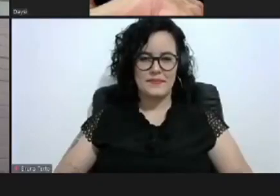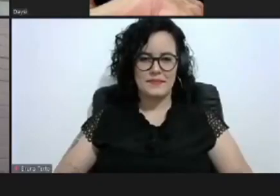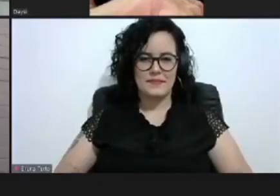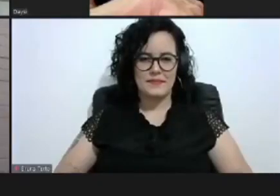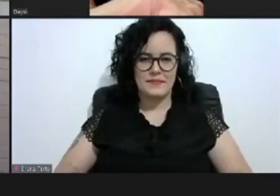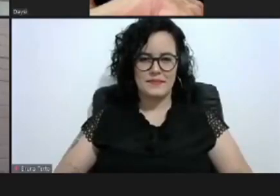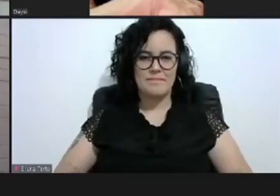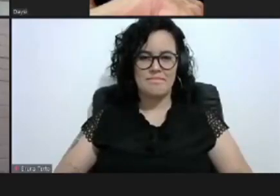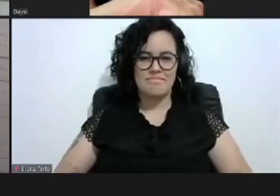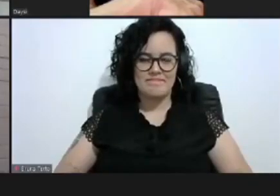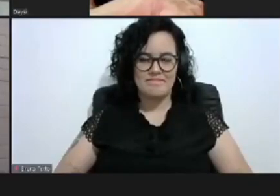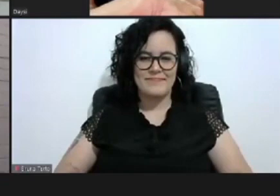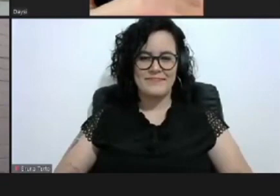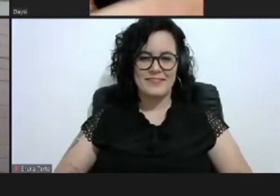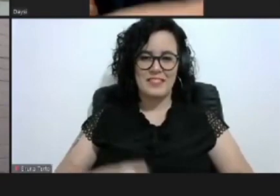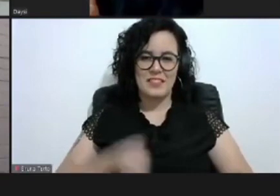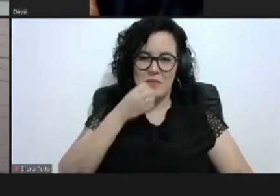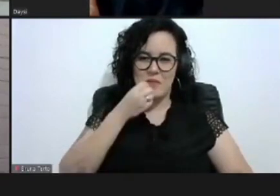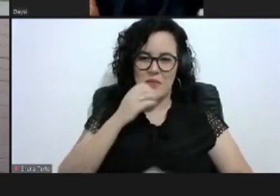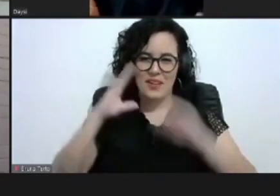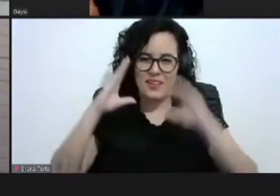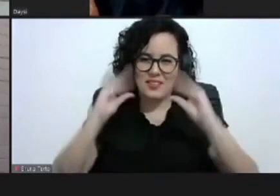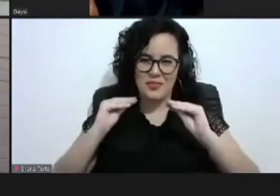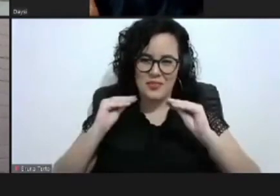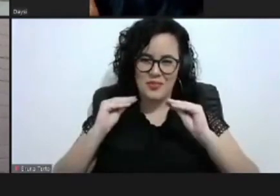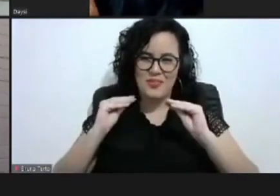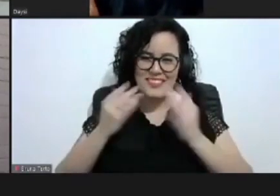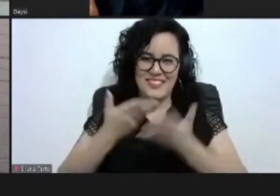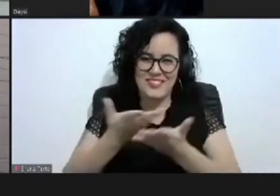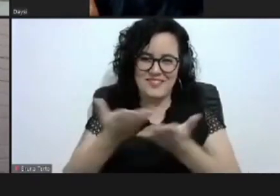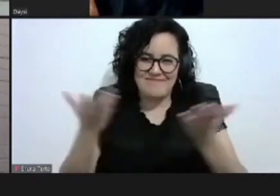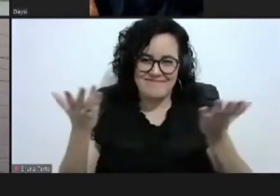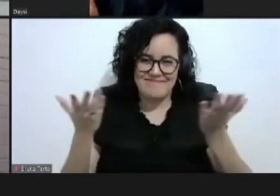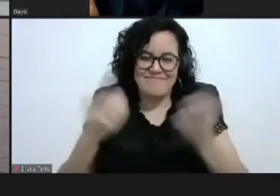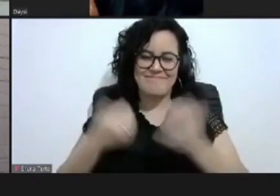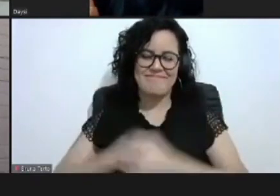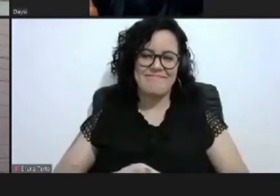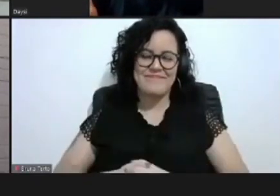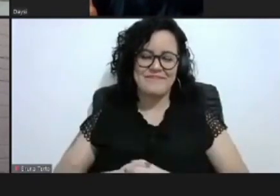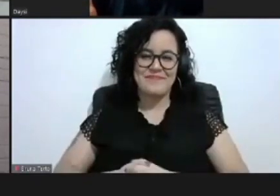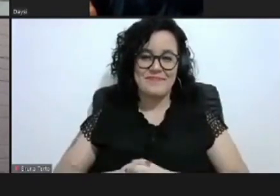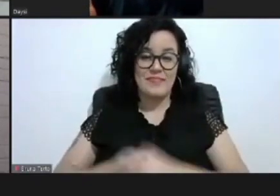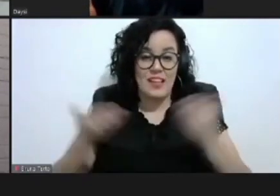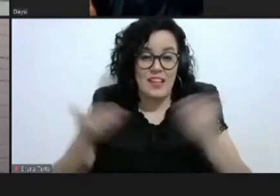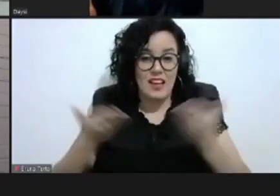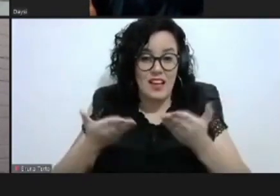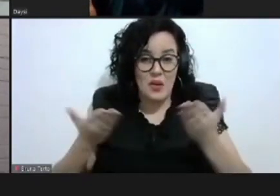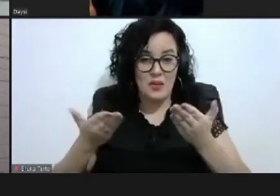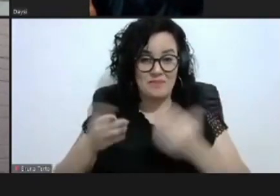Boa noite a todas, todos, todes, nesse